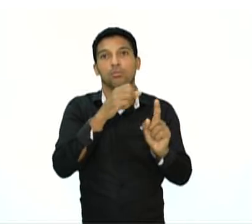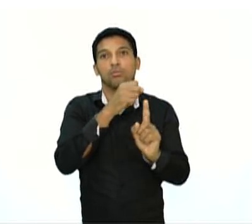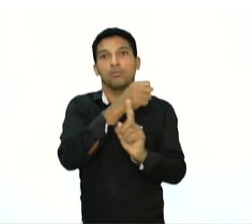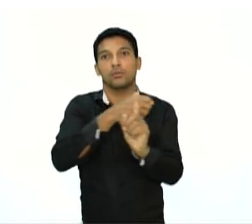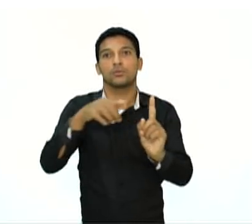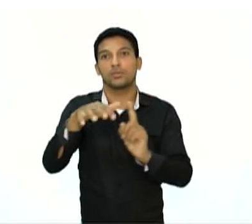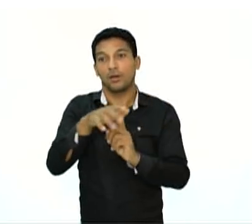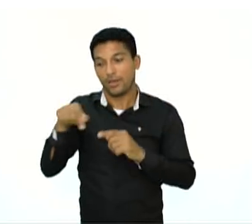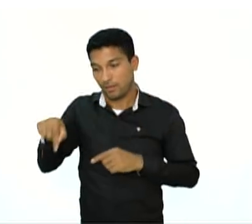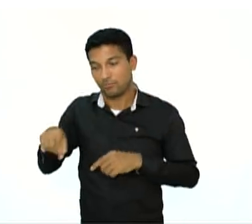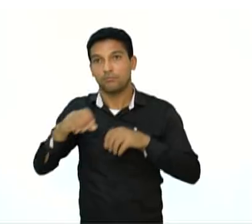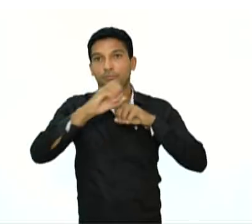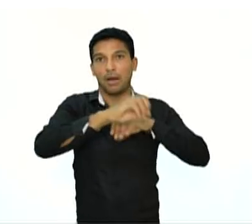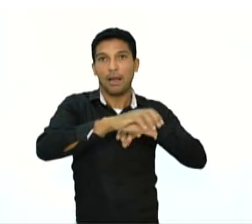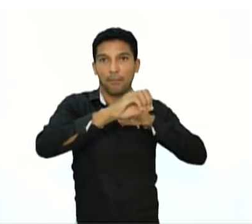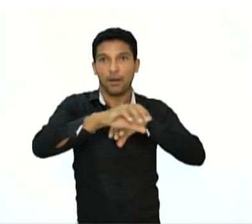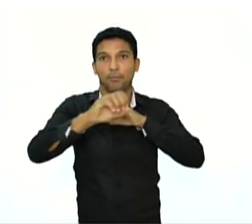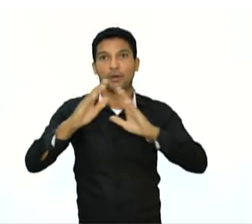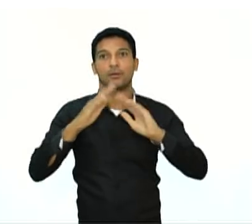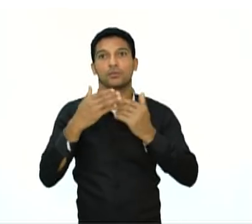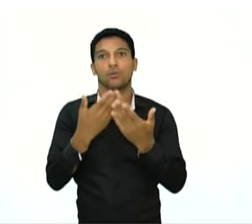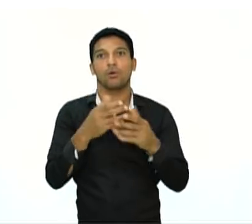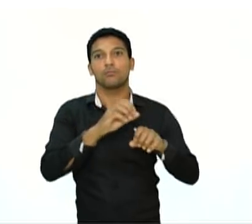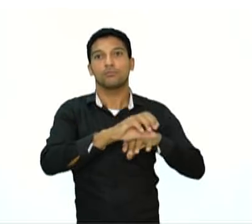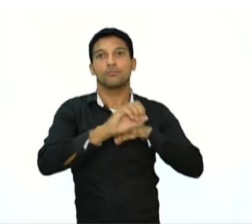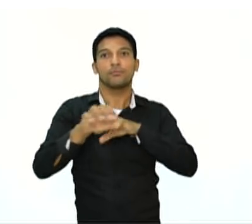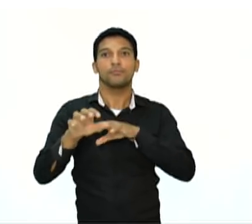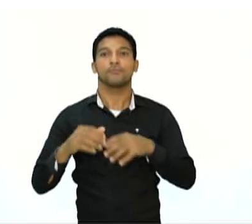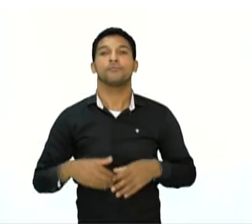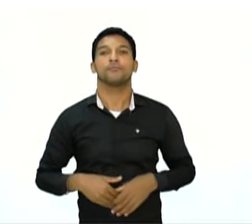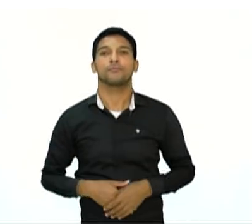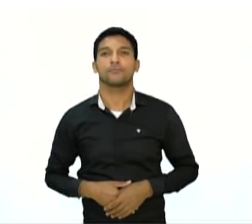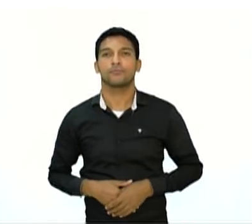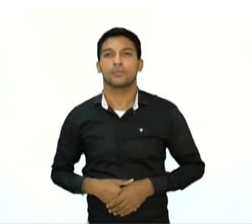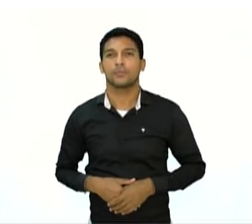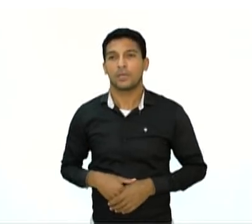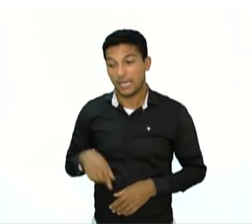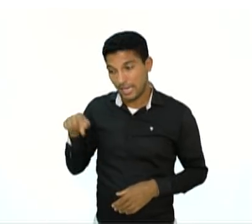que naquele período histórico as leis não autorizavam